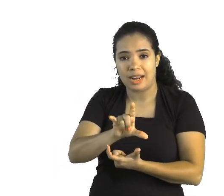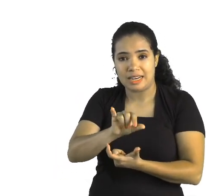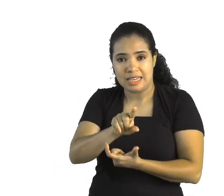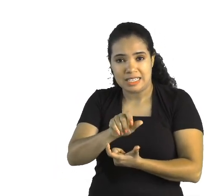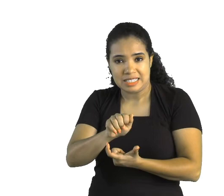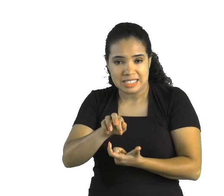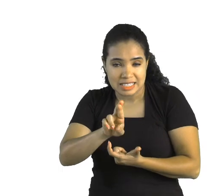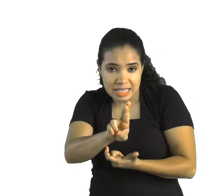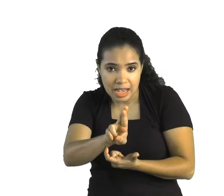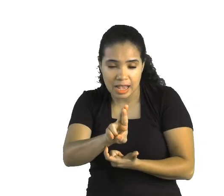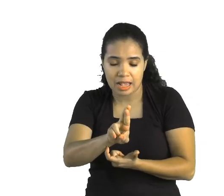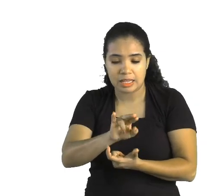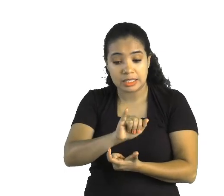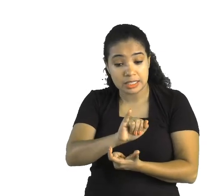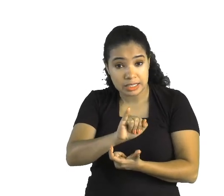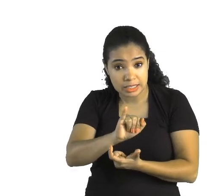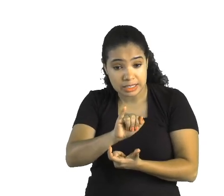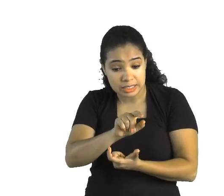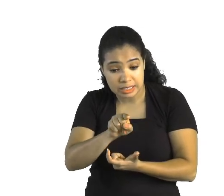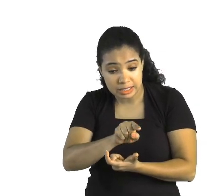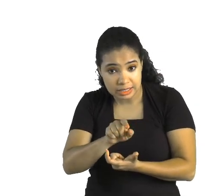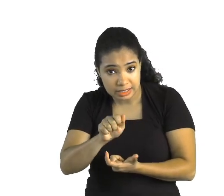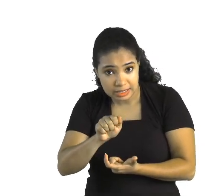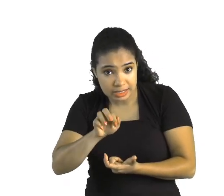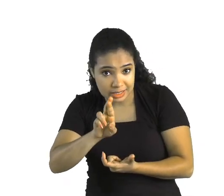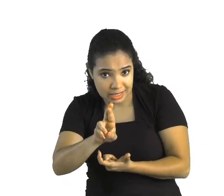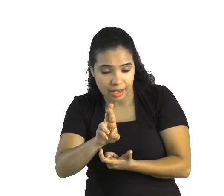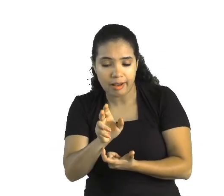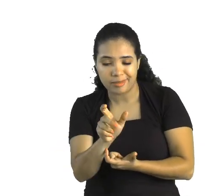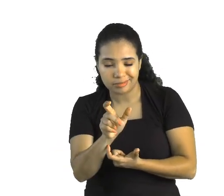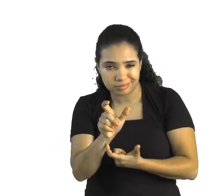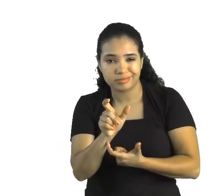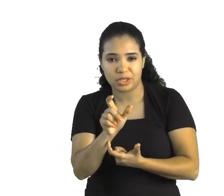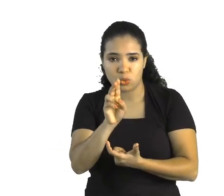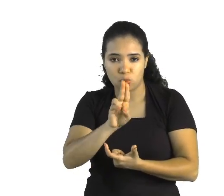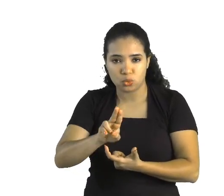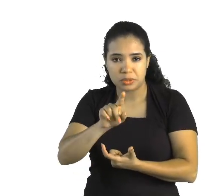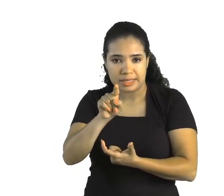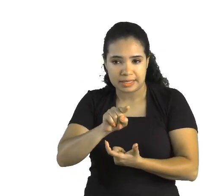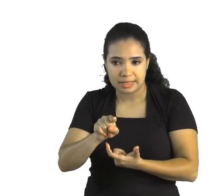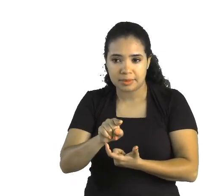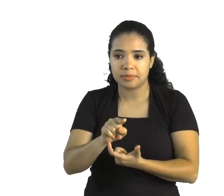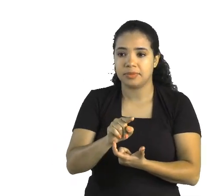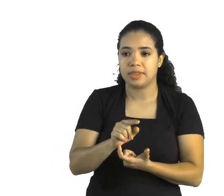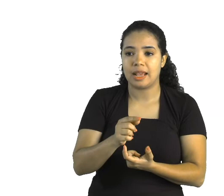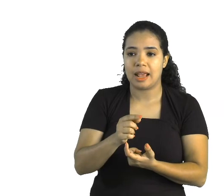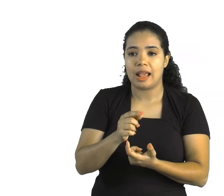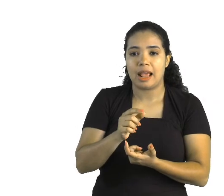Atualizar, canalizar, economizar,